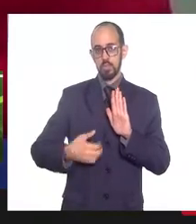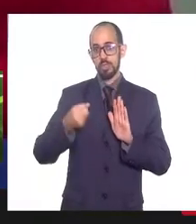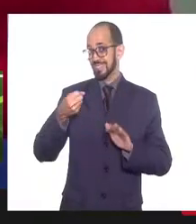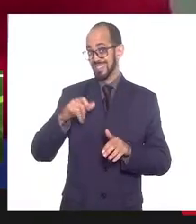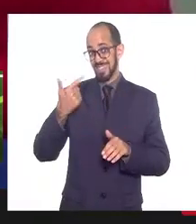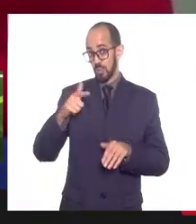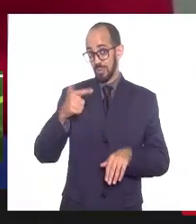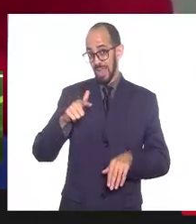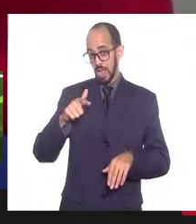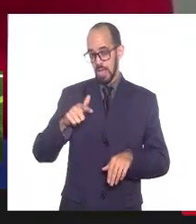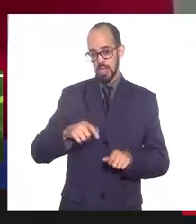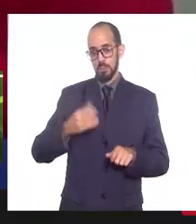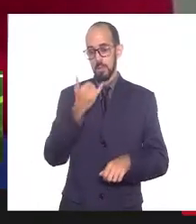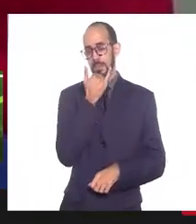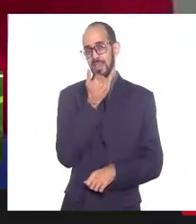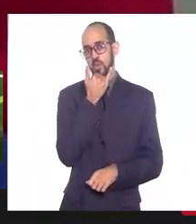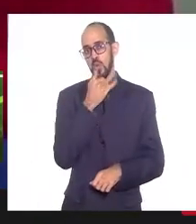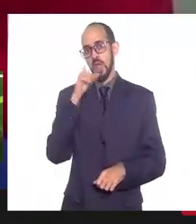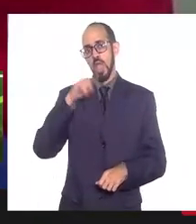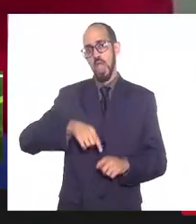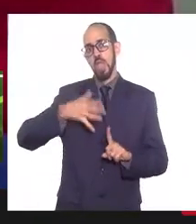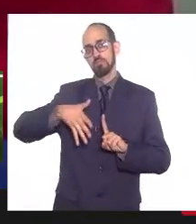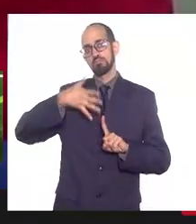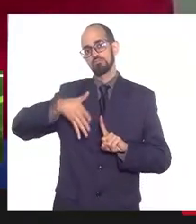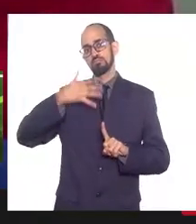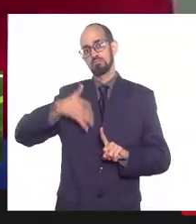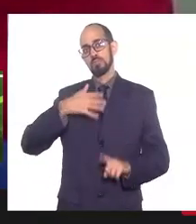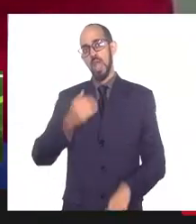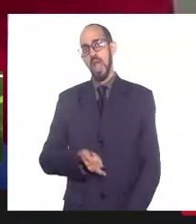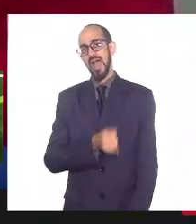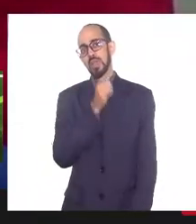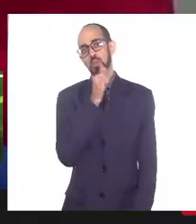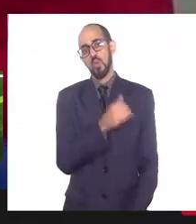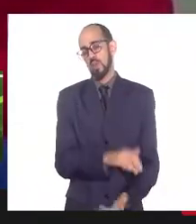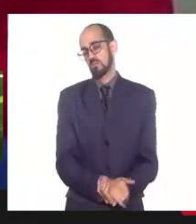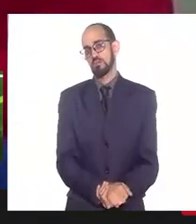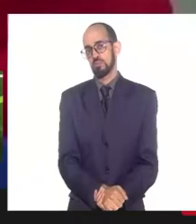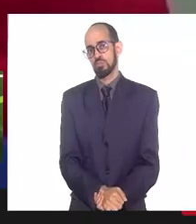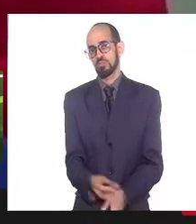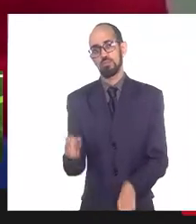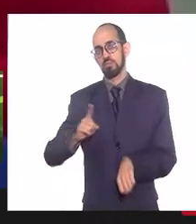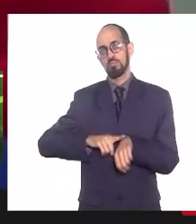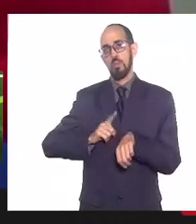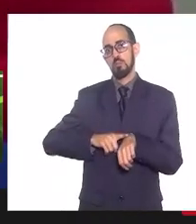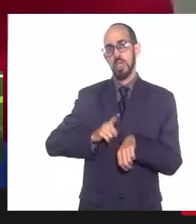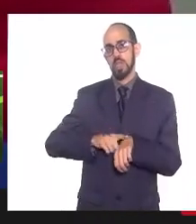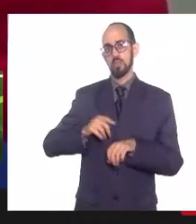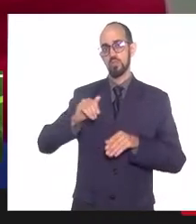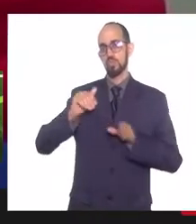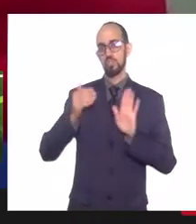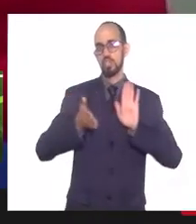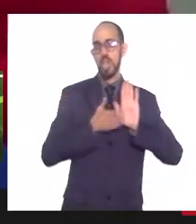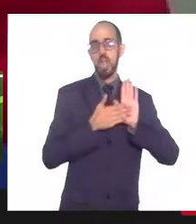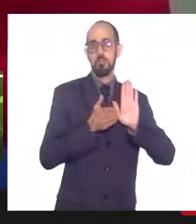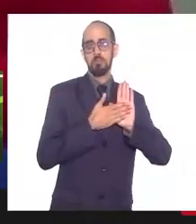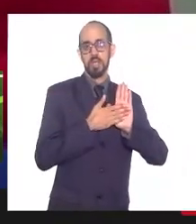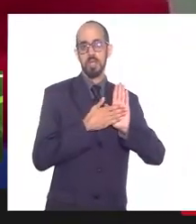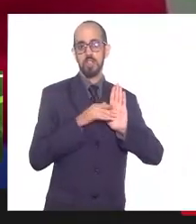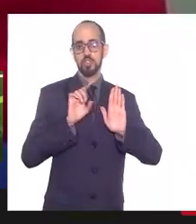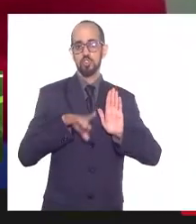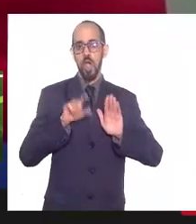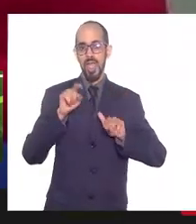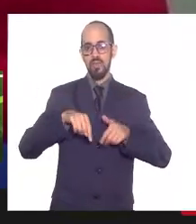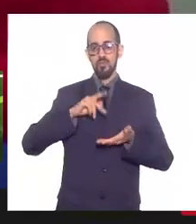perdoem, é discurso evasivo em tempos eleitorais. só é verdade, só é